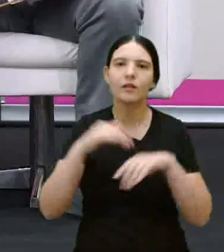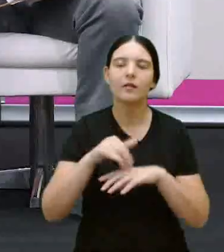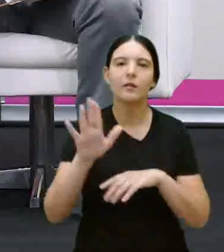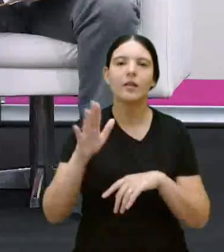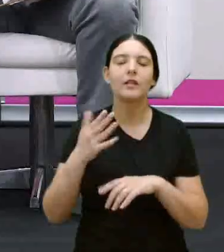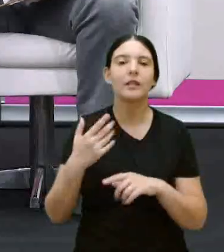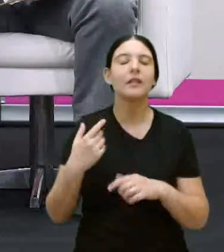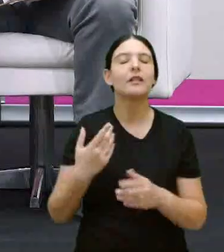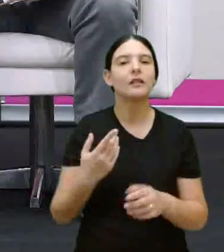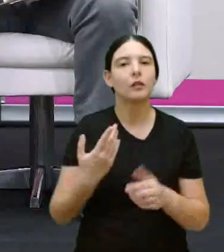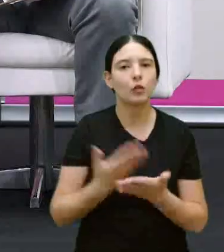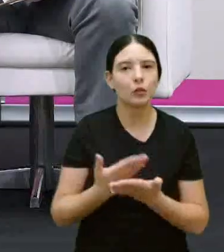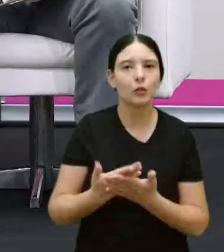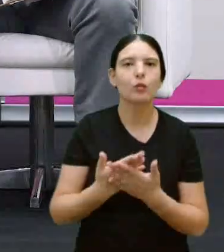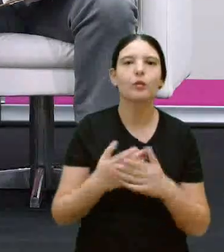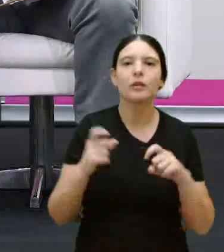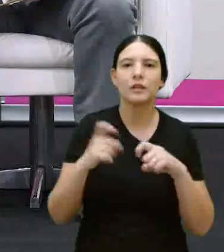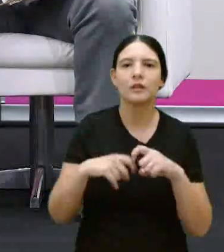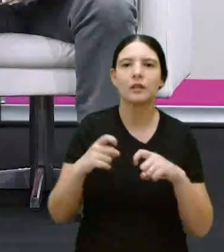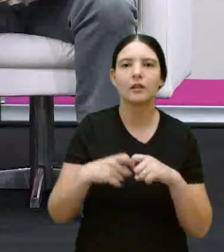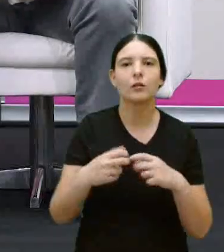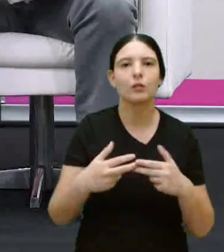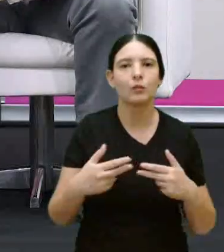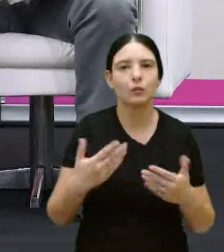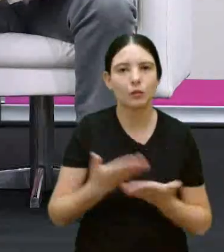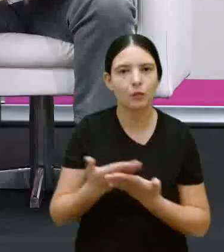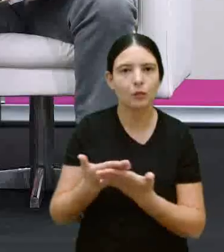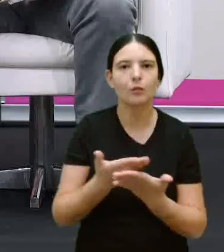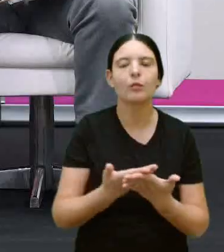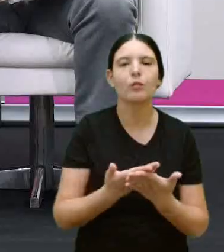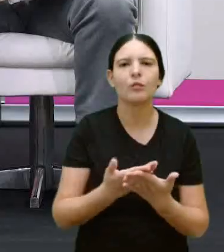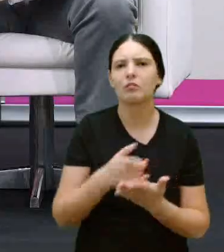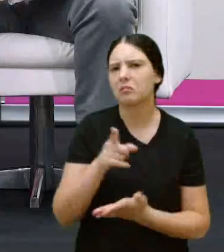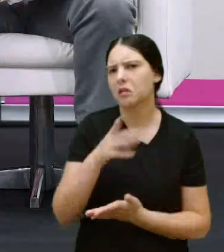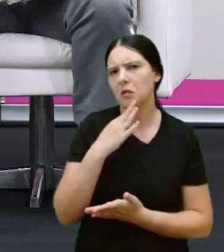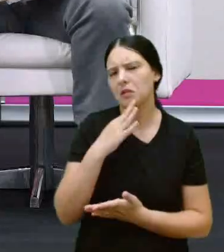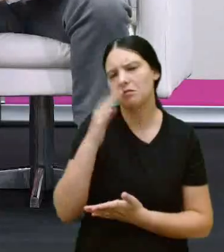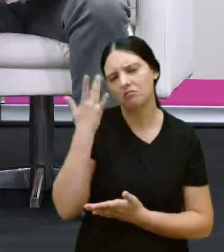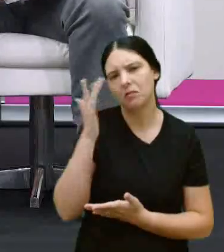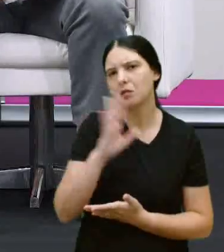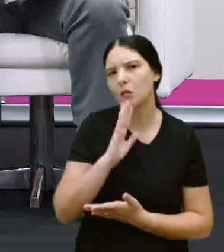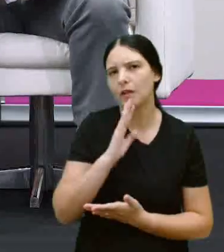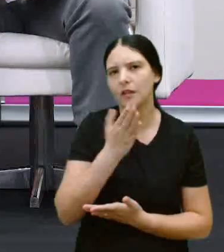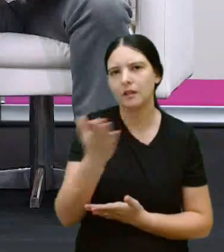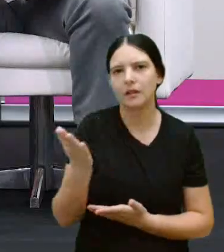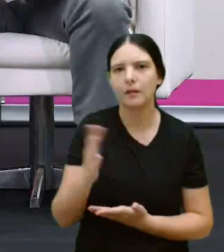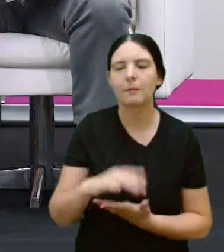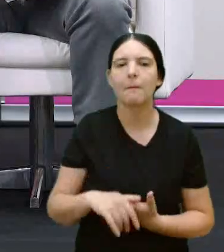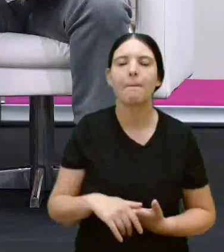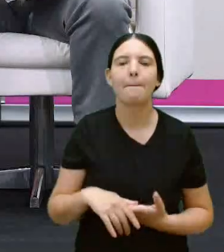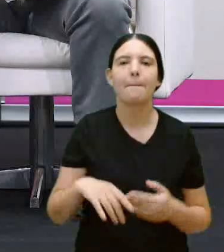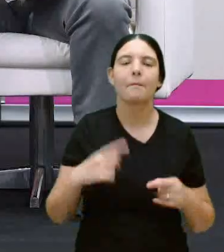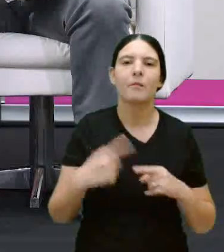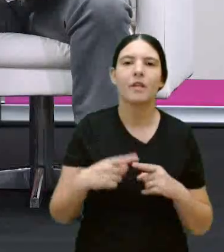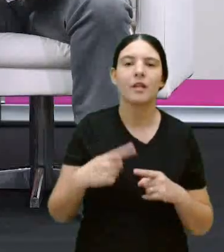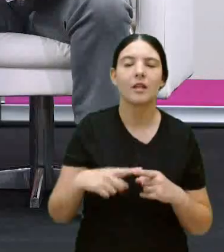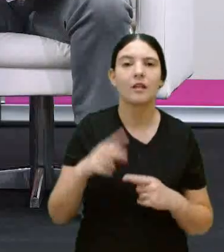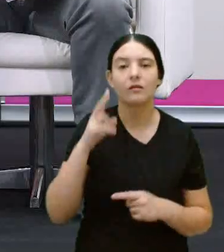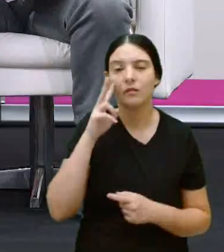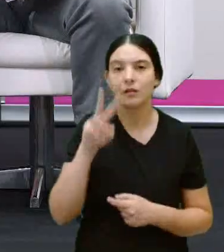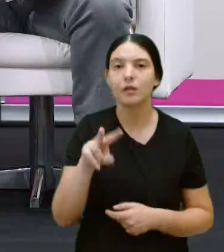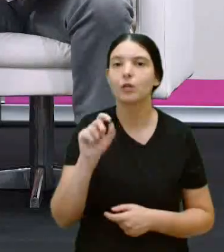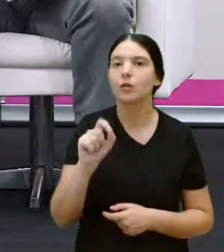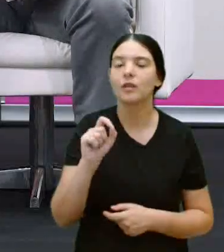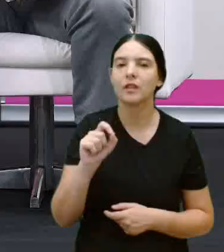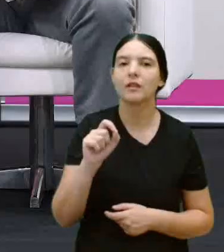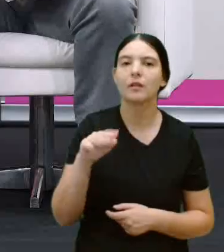sexologia, que, não sei se você tem esse estudo, um estudo muito interessante, que o que foi visto, Manuel Mateu,